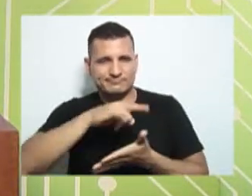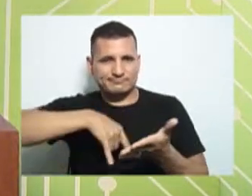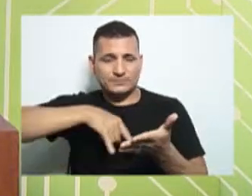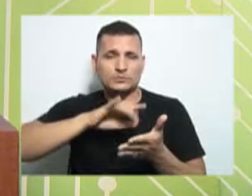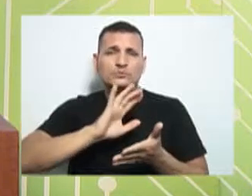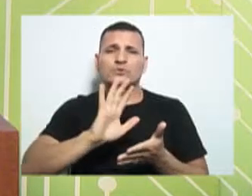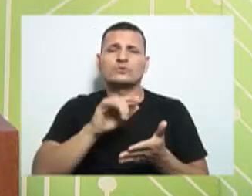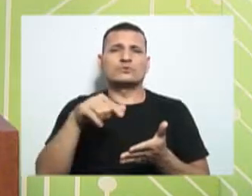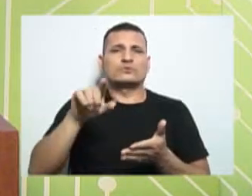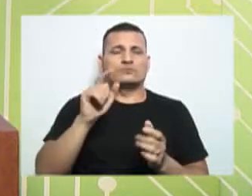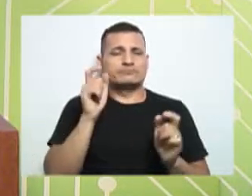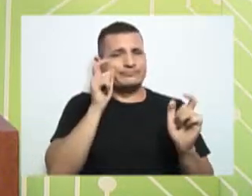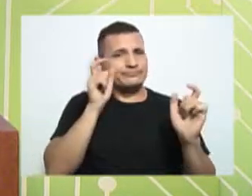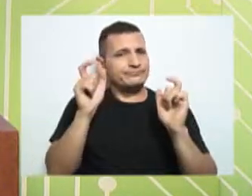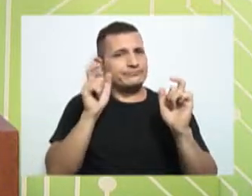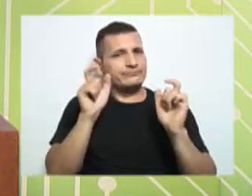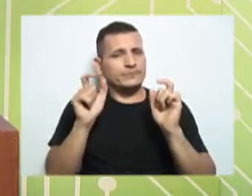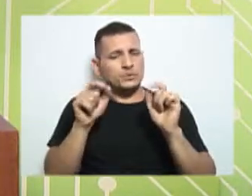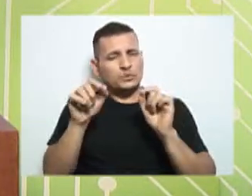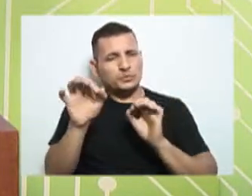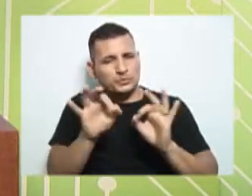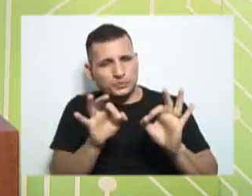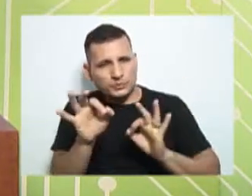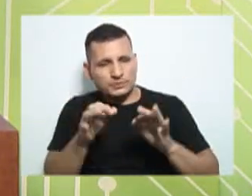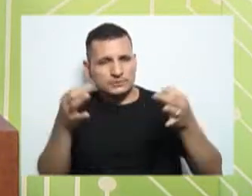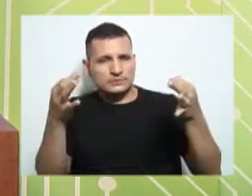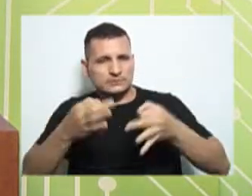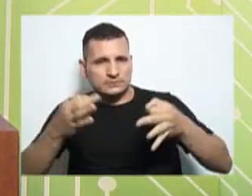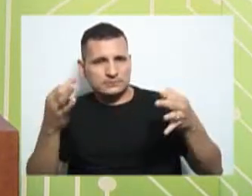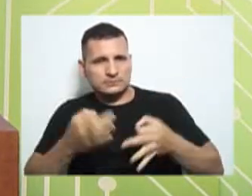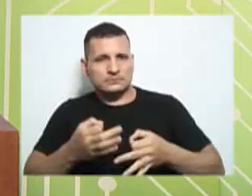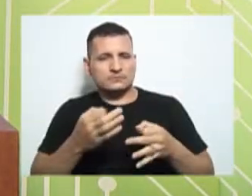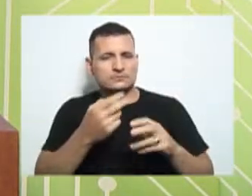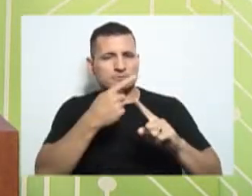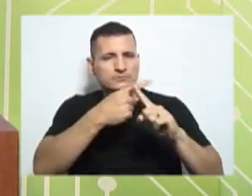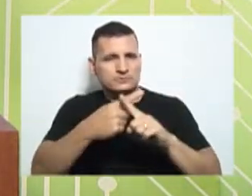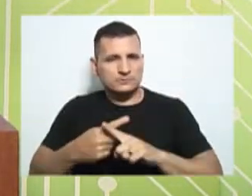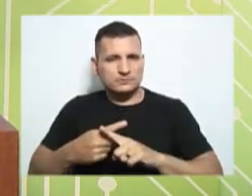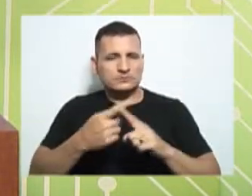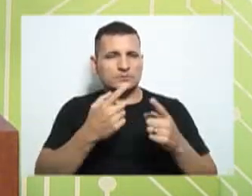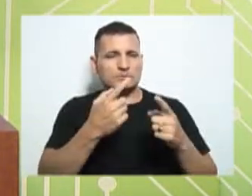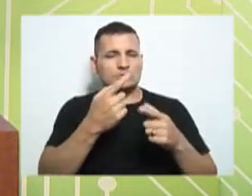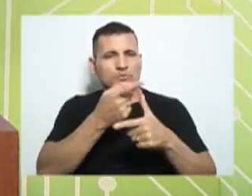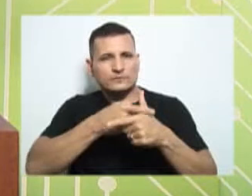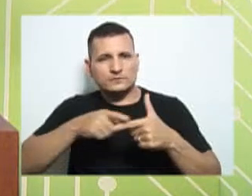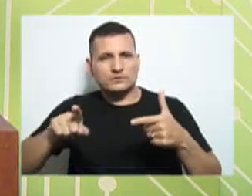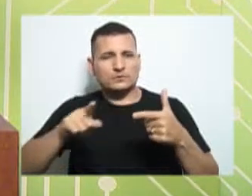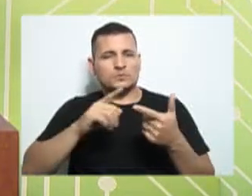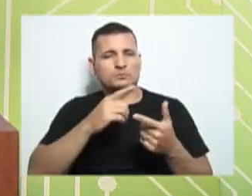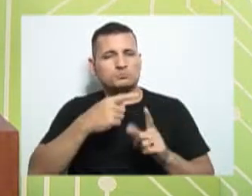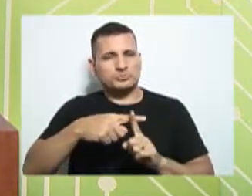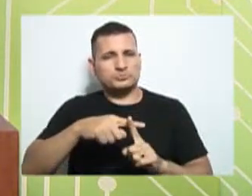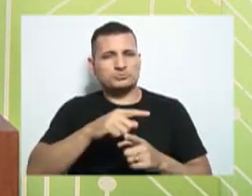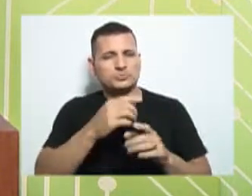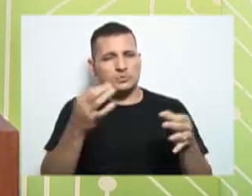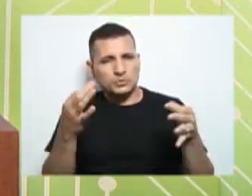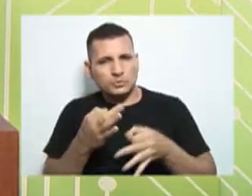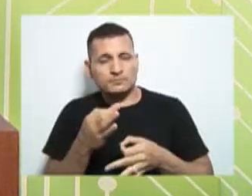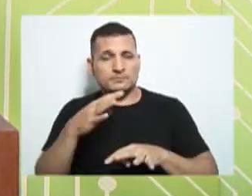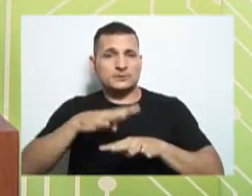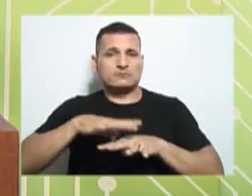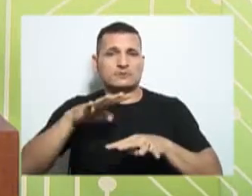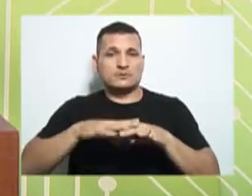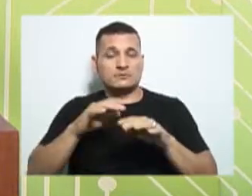mais atentos para colocar direitinho, para fazer as multiplicações corretas, as somas corretas. É uma questão de atenção. A matemática ela não é